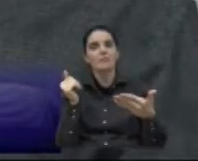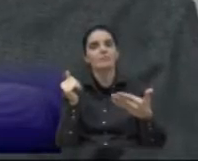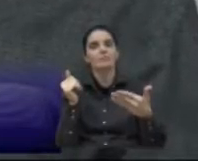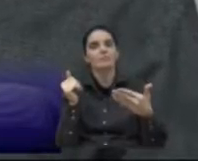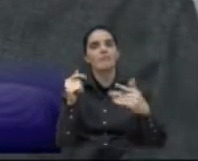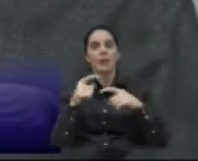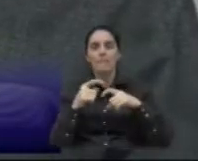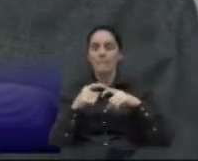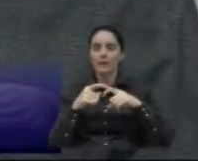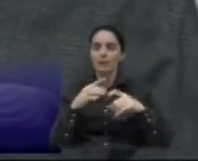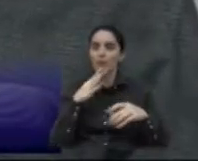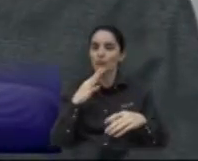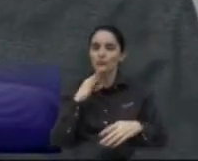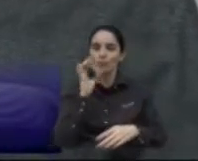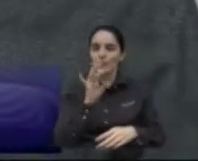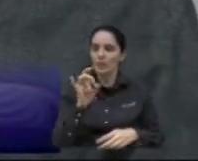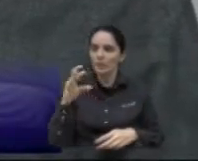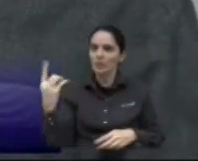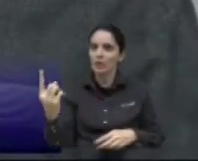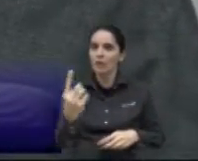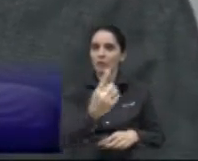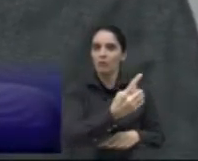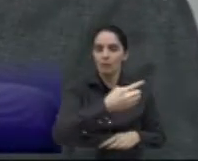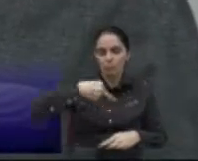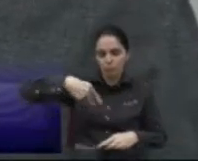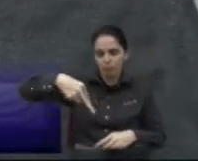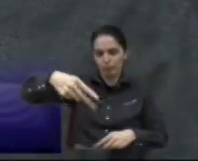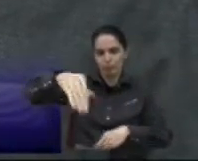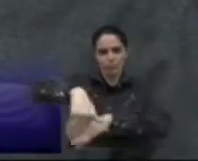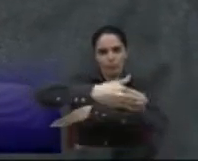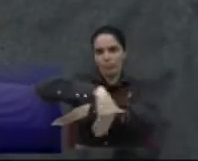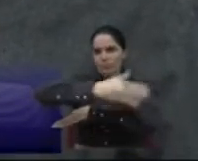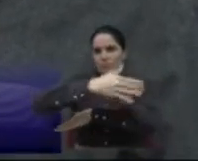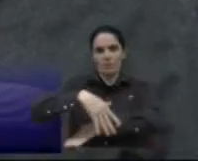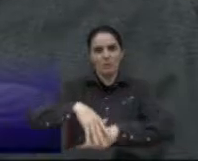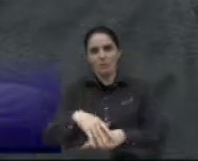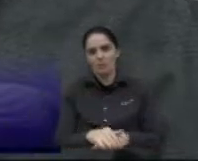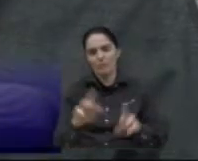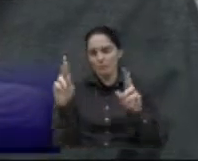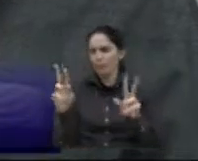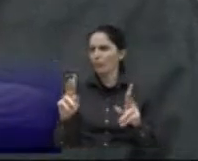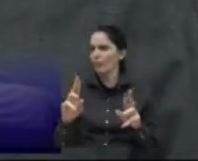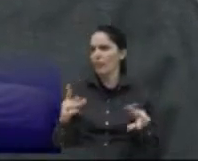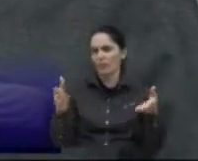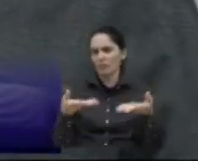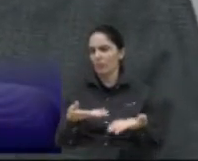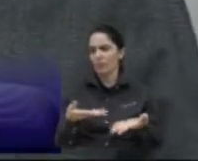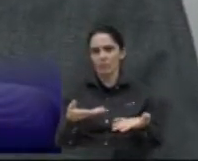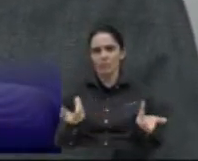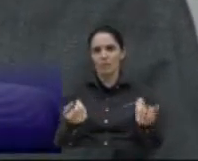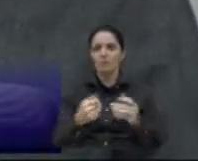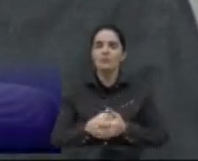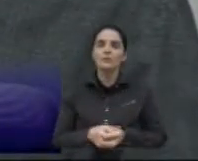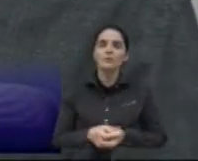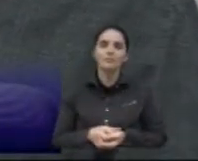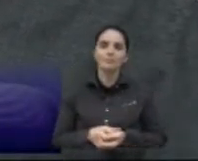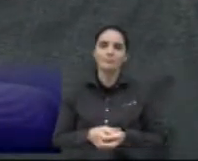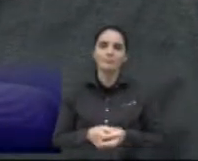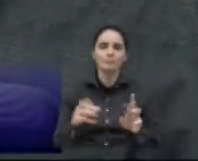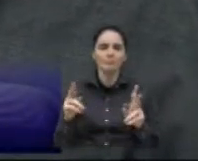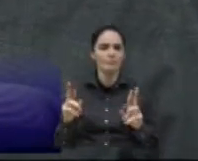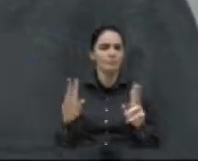sabia cada um, visitava, ia na casa, andava na rua, tratava dessa forma. Então, muito diferente do que é hoje Cuba e muito mais ainda diferente do que é